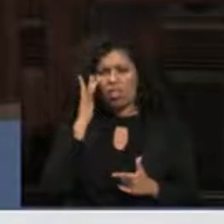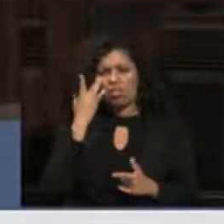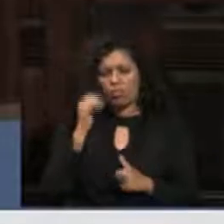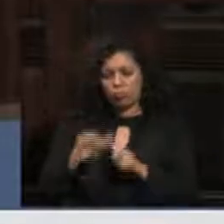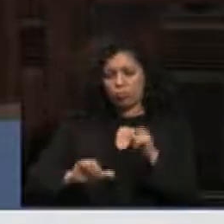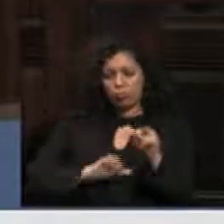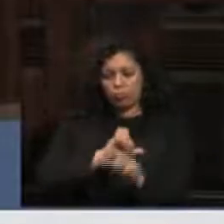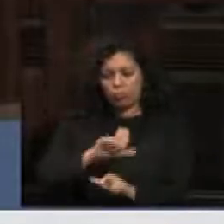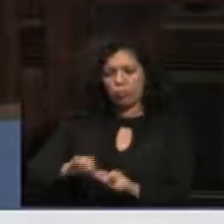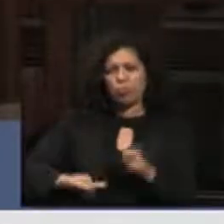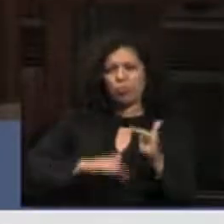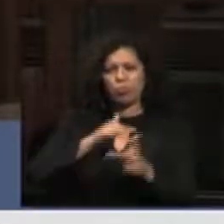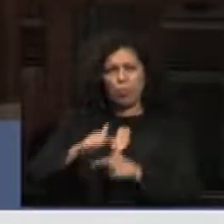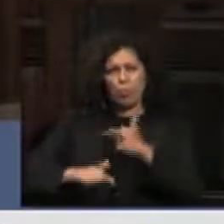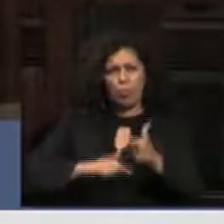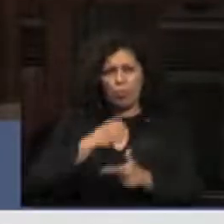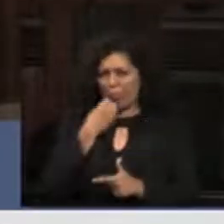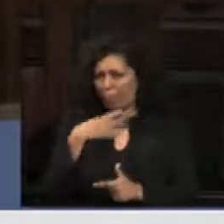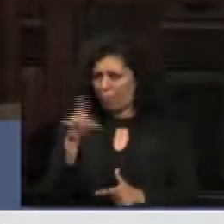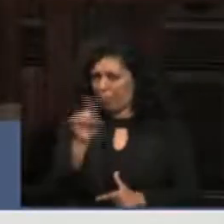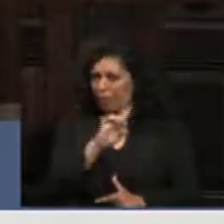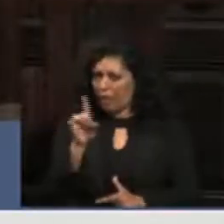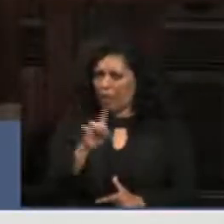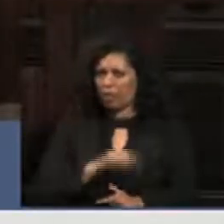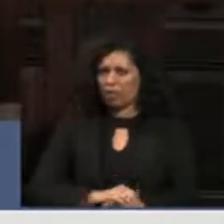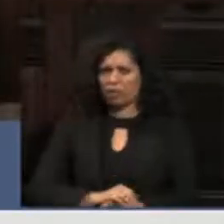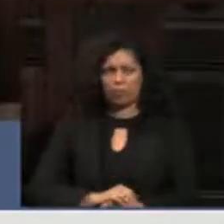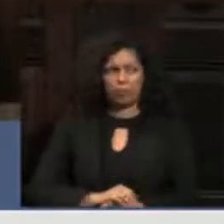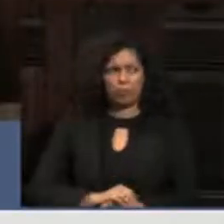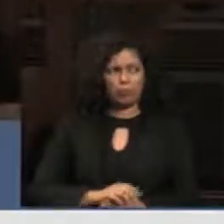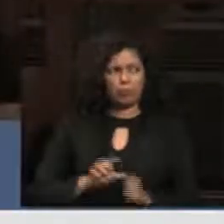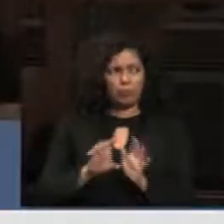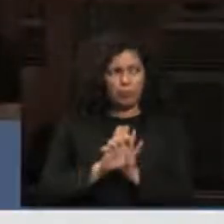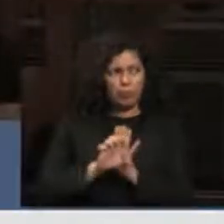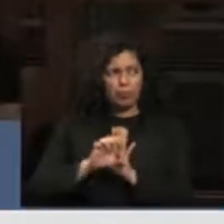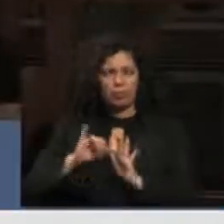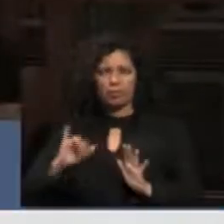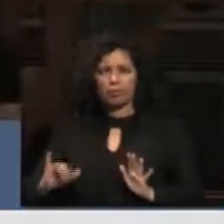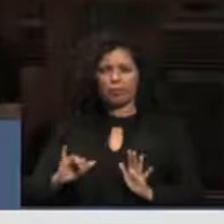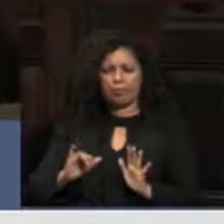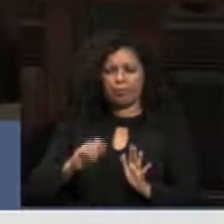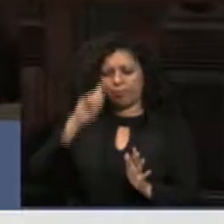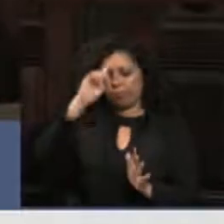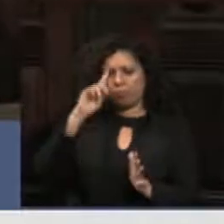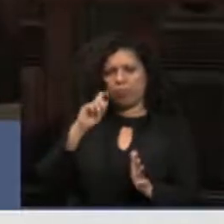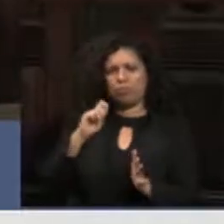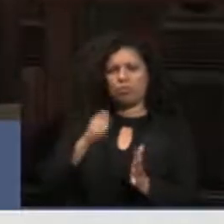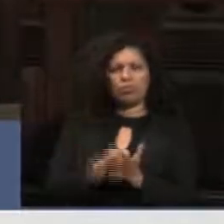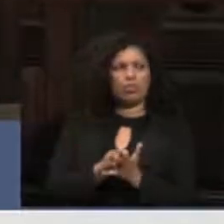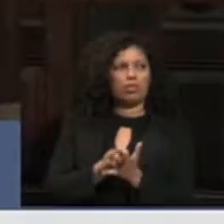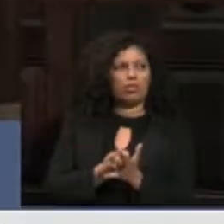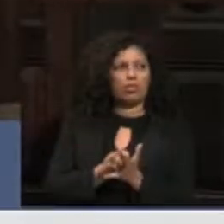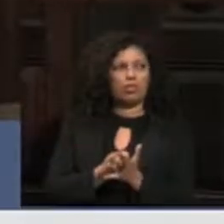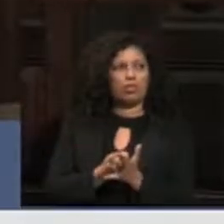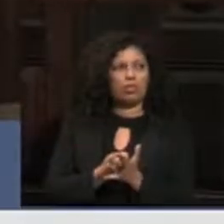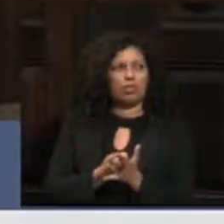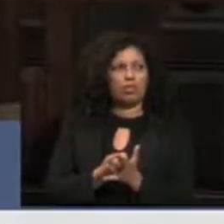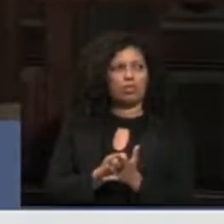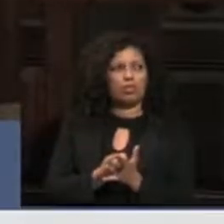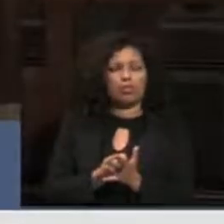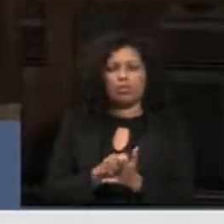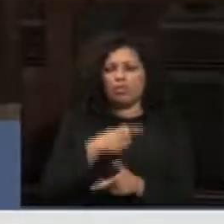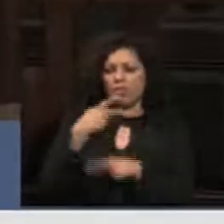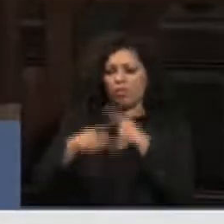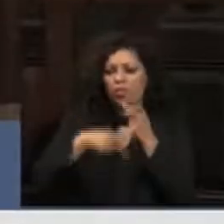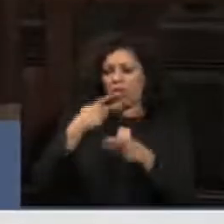por Temer não foi o bastante? Que a lei de terceirizações aprovada, que permite a terceirizações até